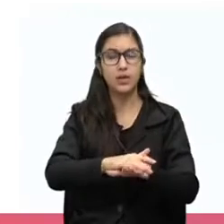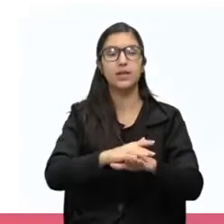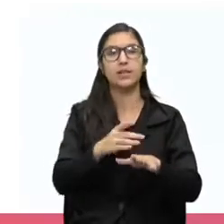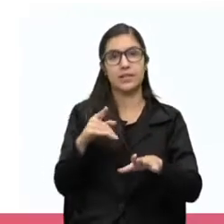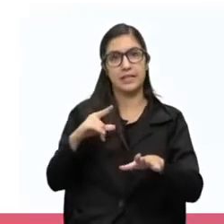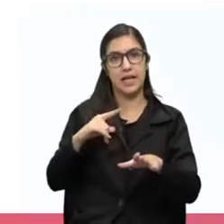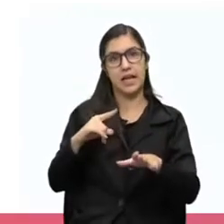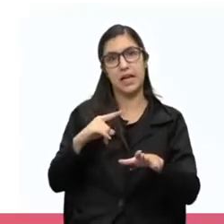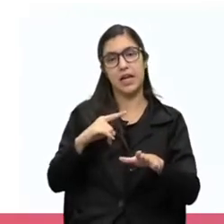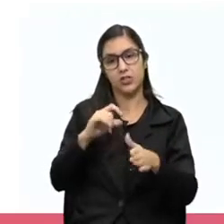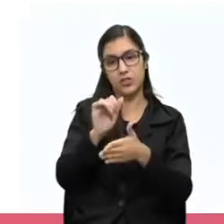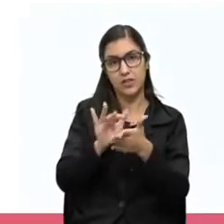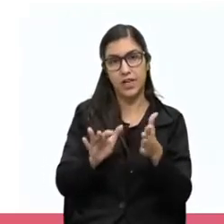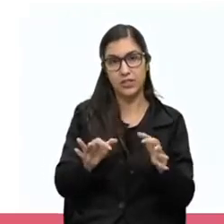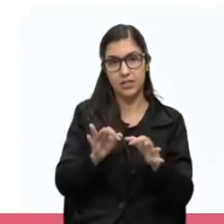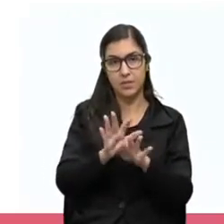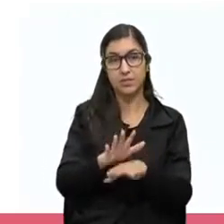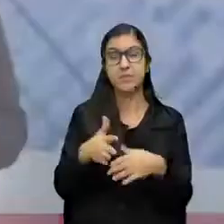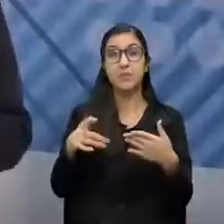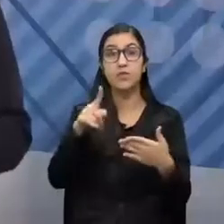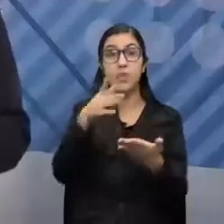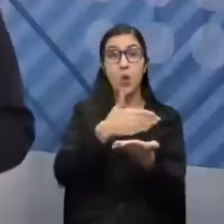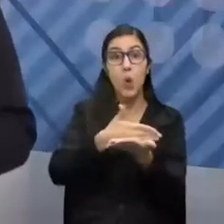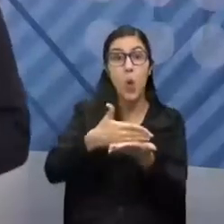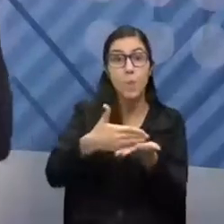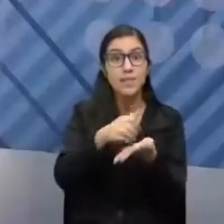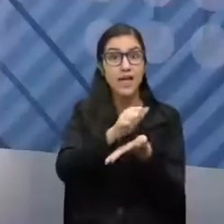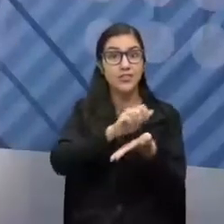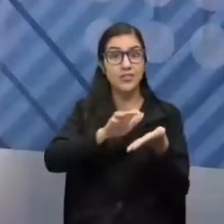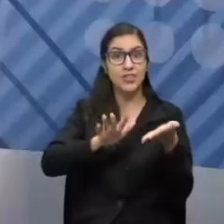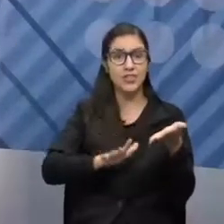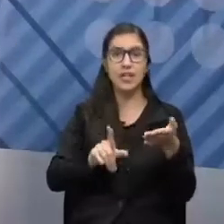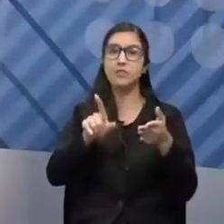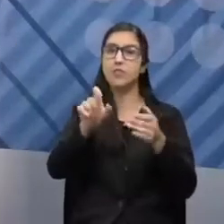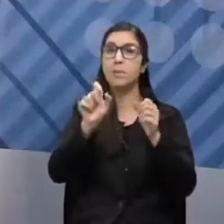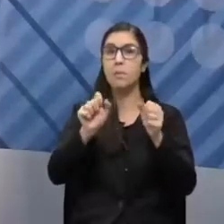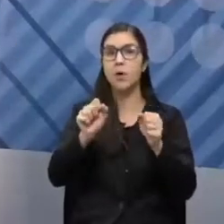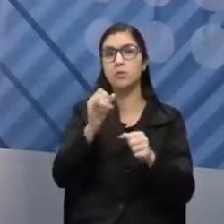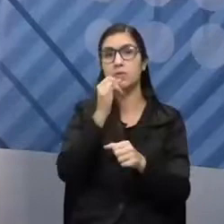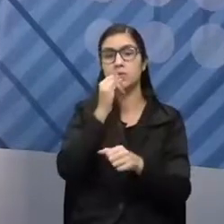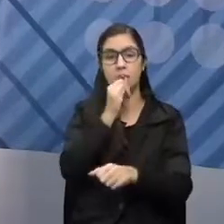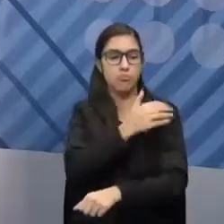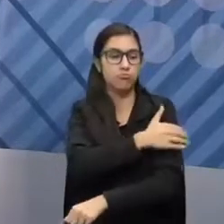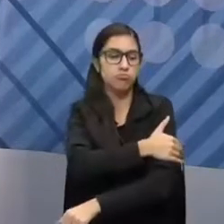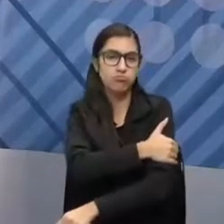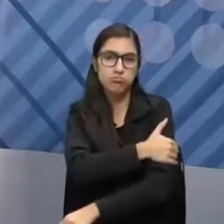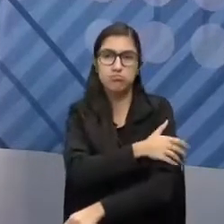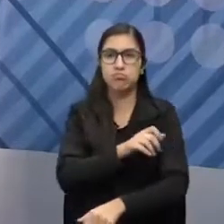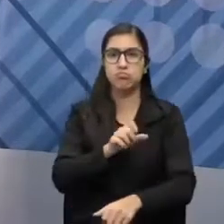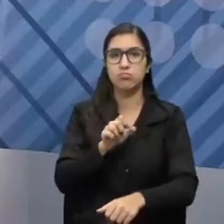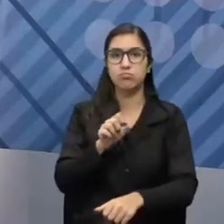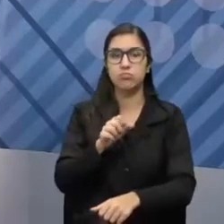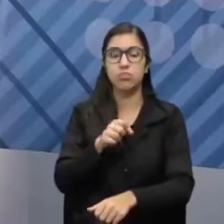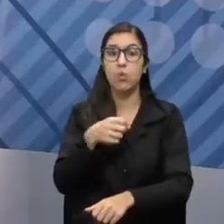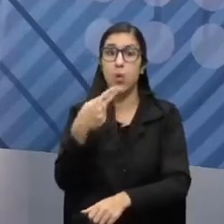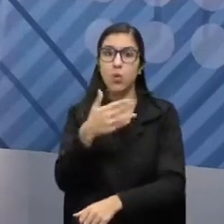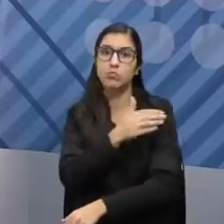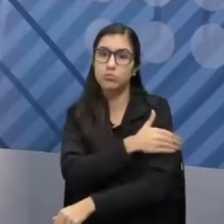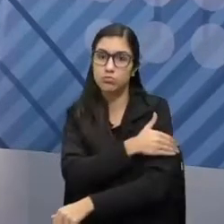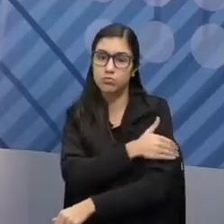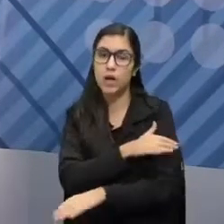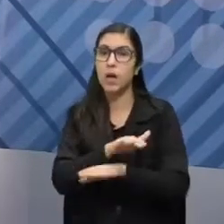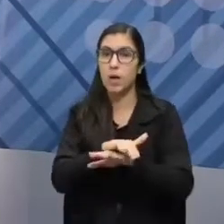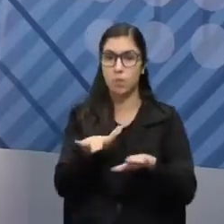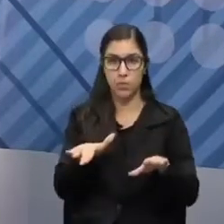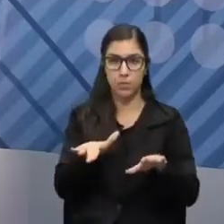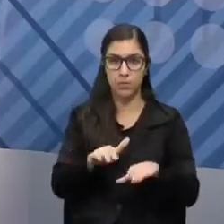essa atividade. Então, quando você vai começar uma atividade com a criança, você pode estipular um toque e 2 toques quando vai